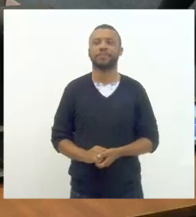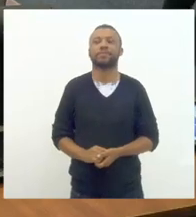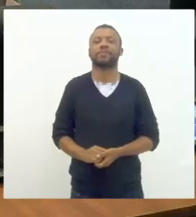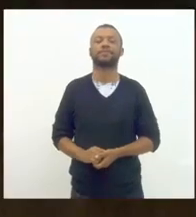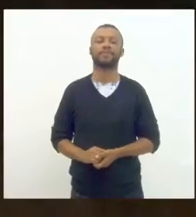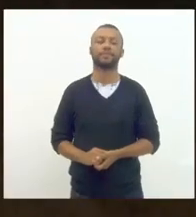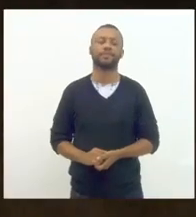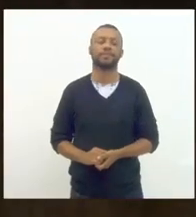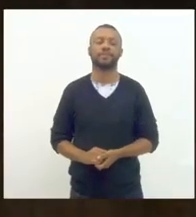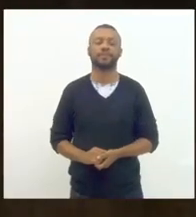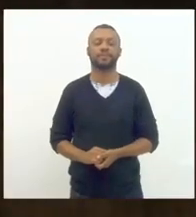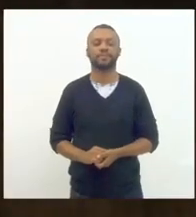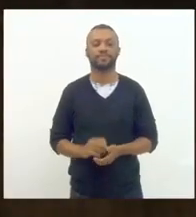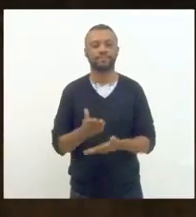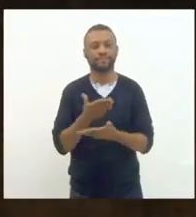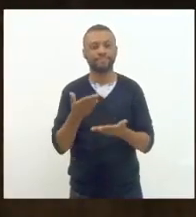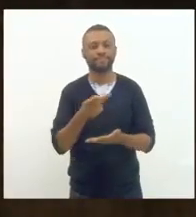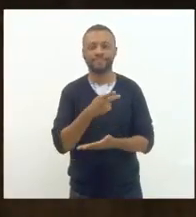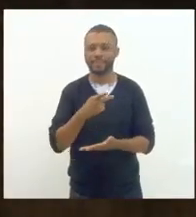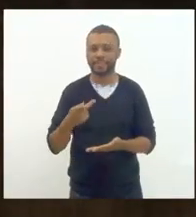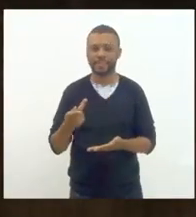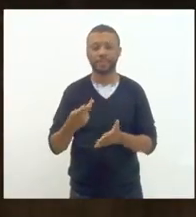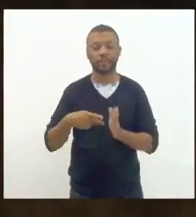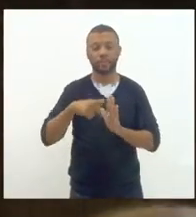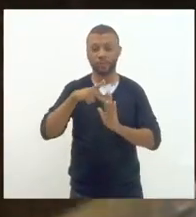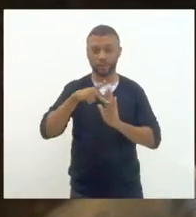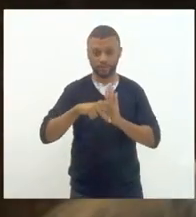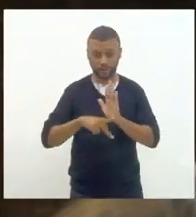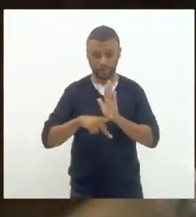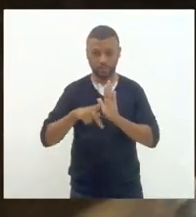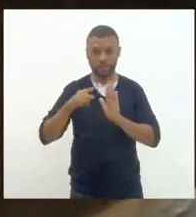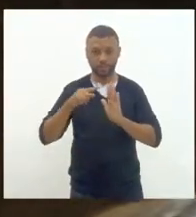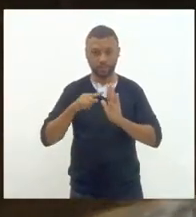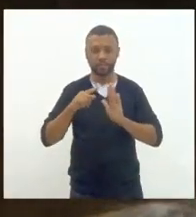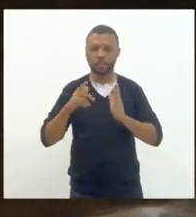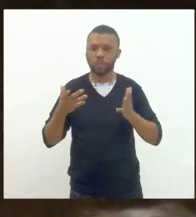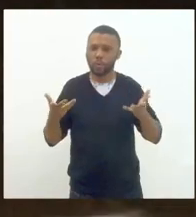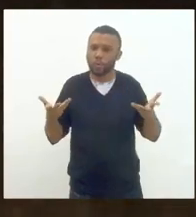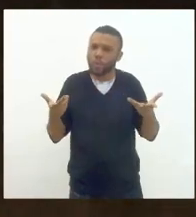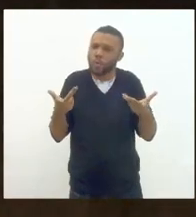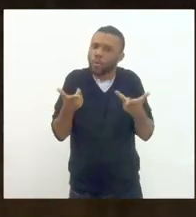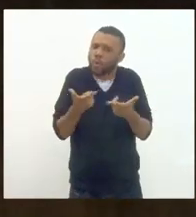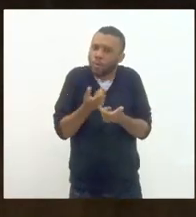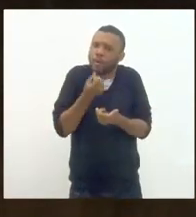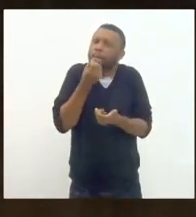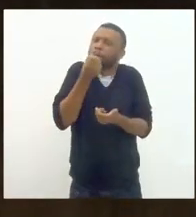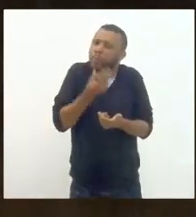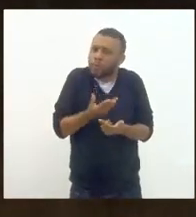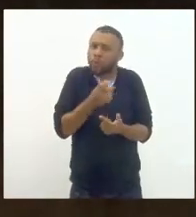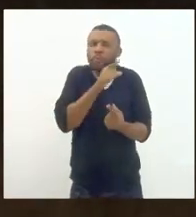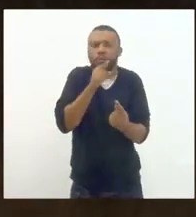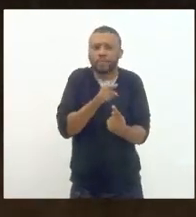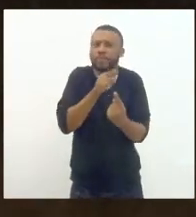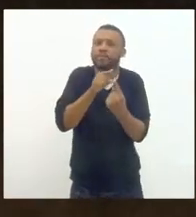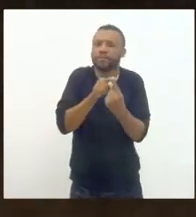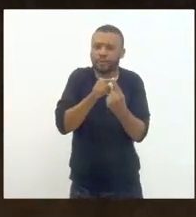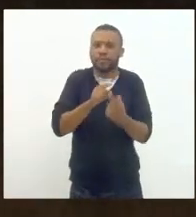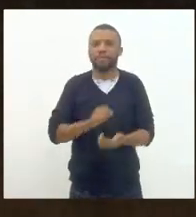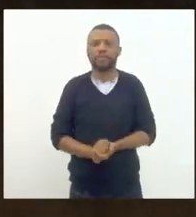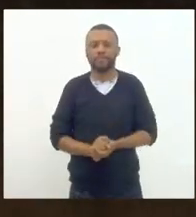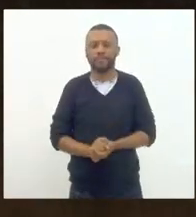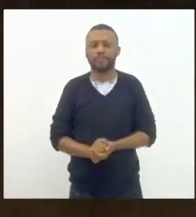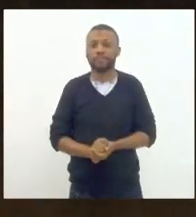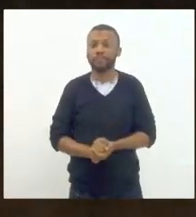Senhor presidente, o projeto está eivado de boas intenções, está